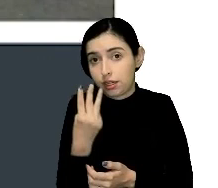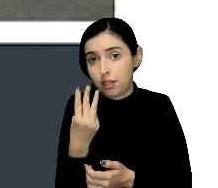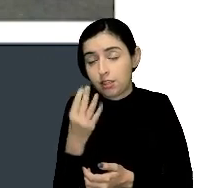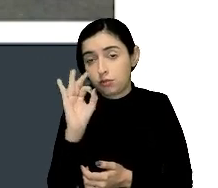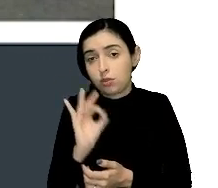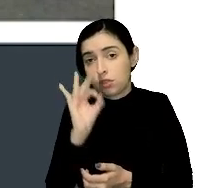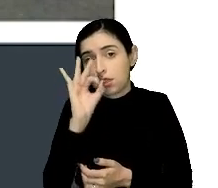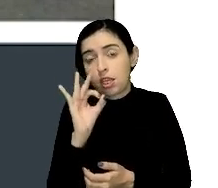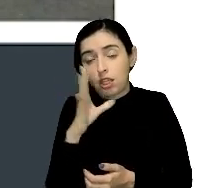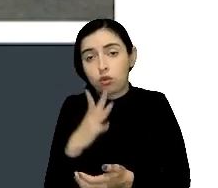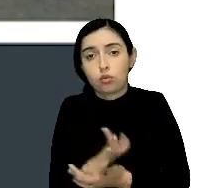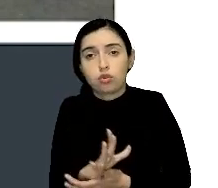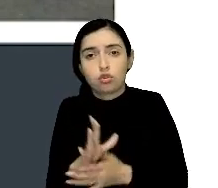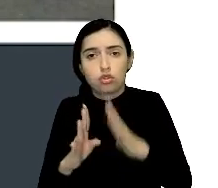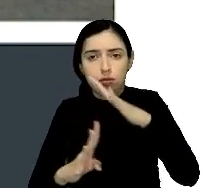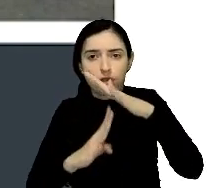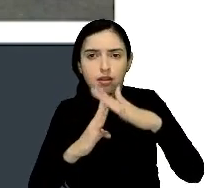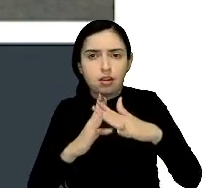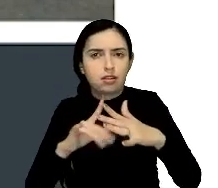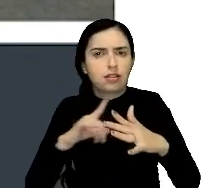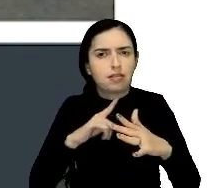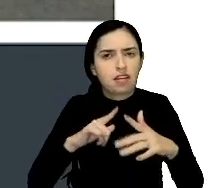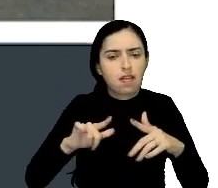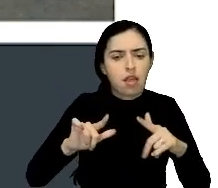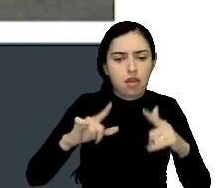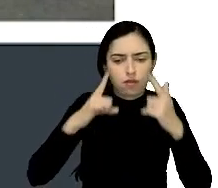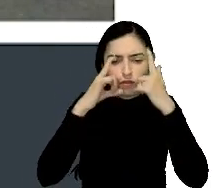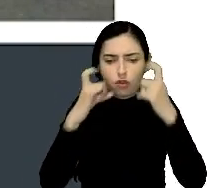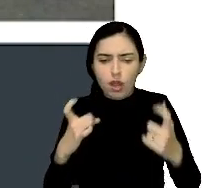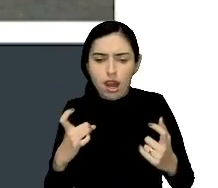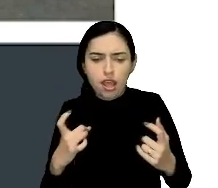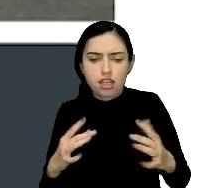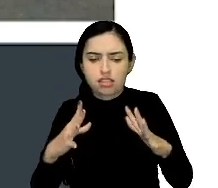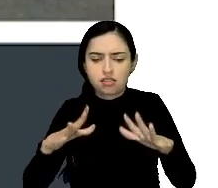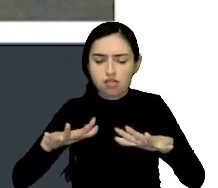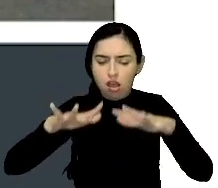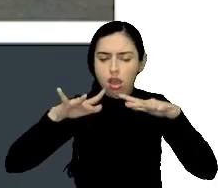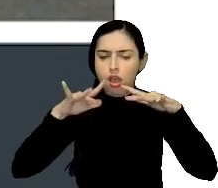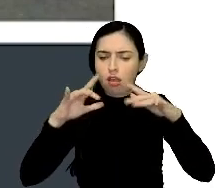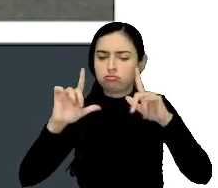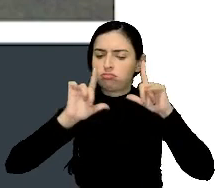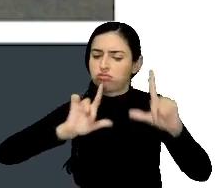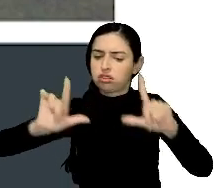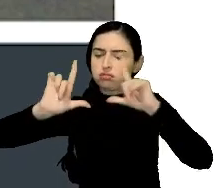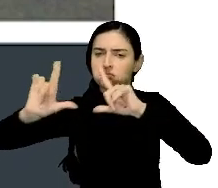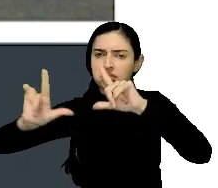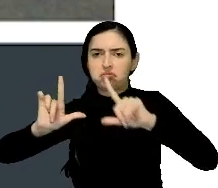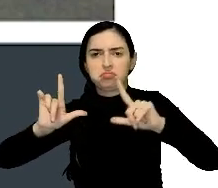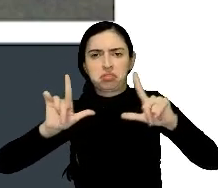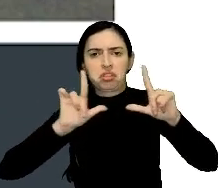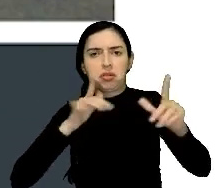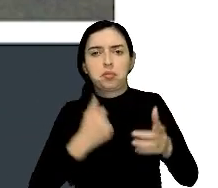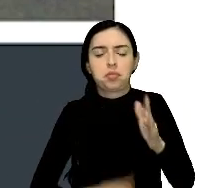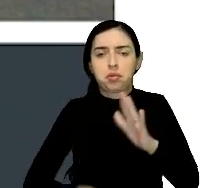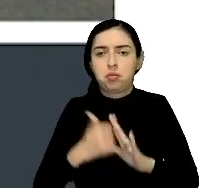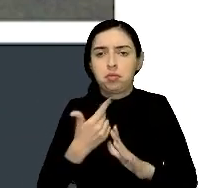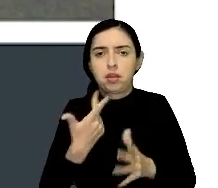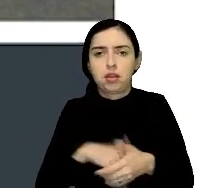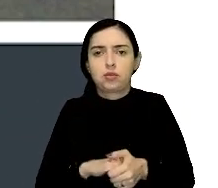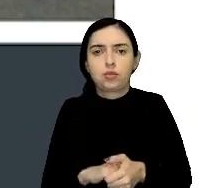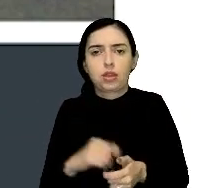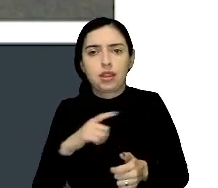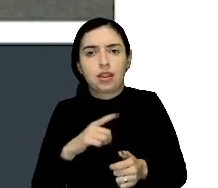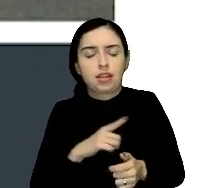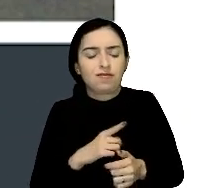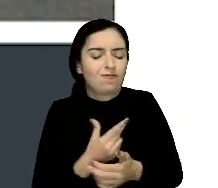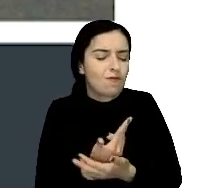teve manifestação violenta na Paulista contra a nova lei de imigração, né? Primeiro atentado terrorista, né? Teve